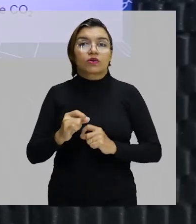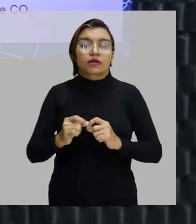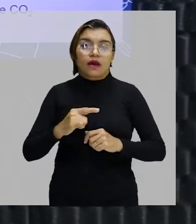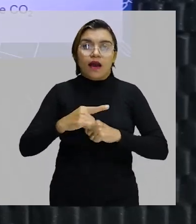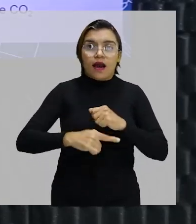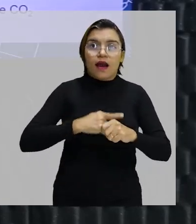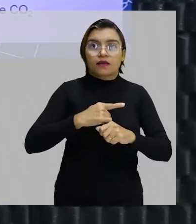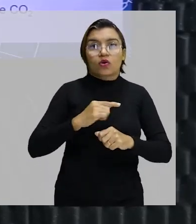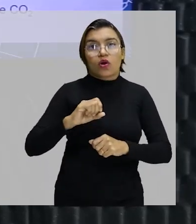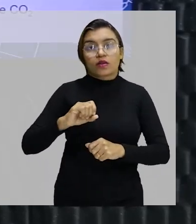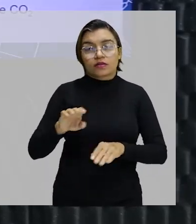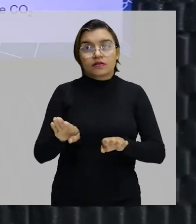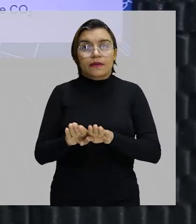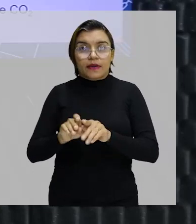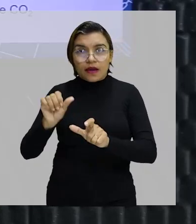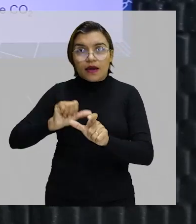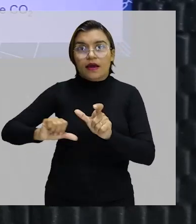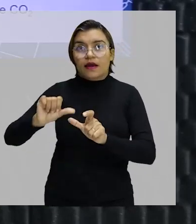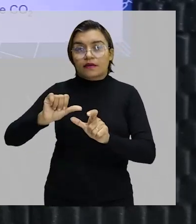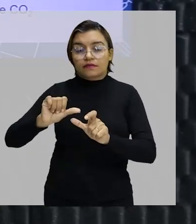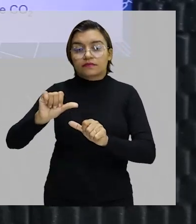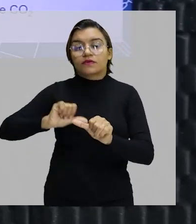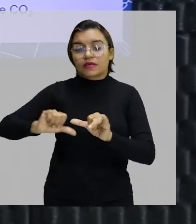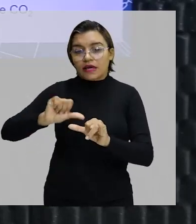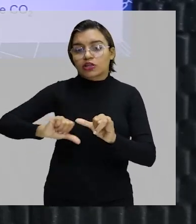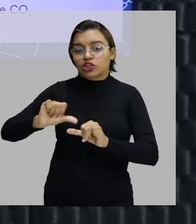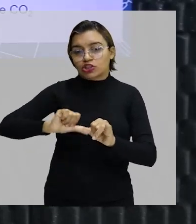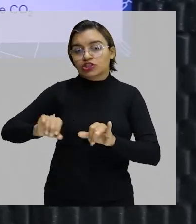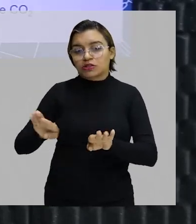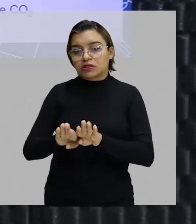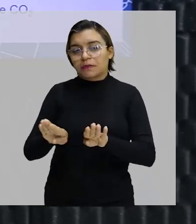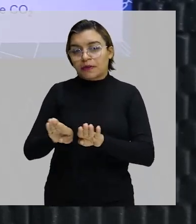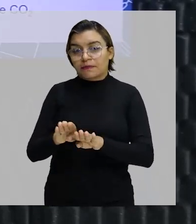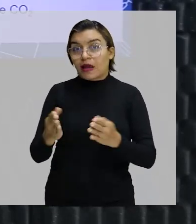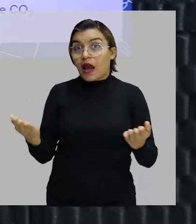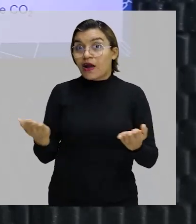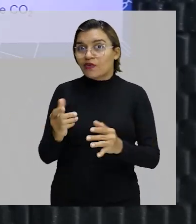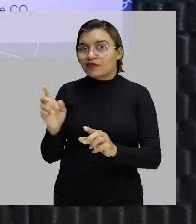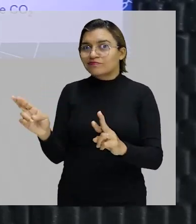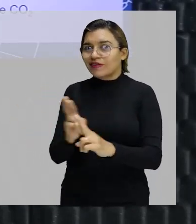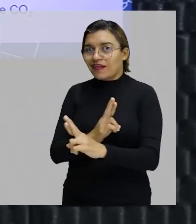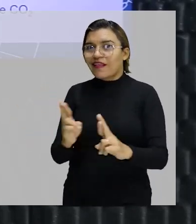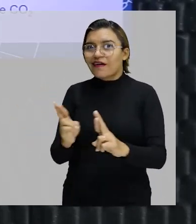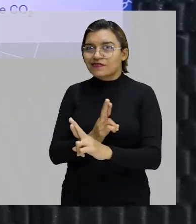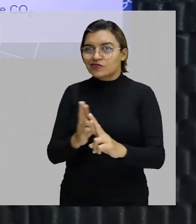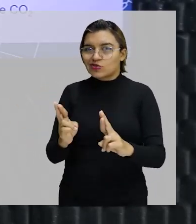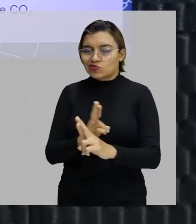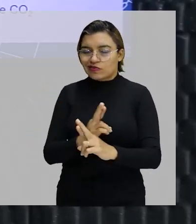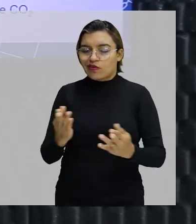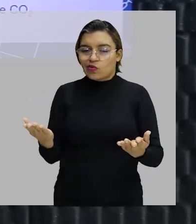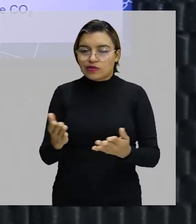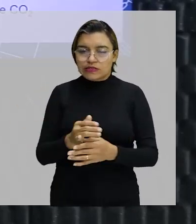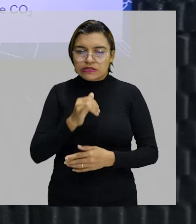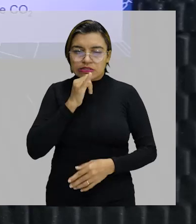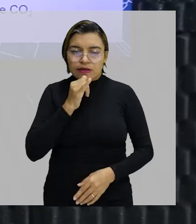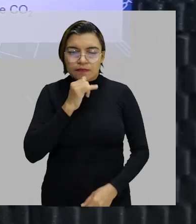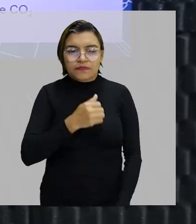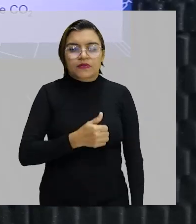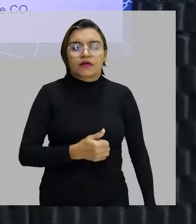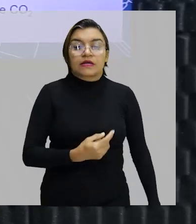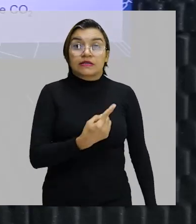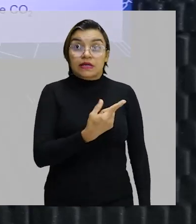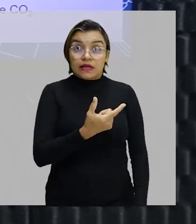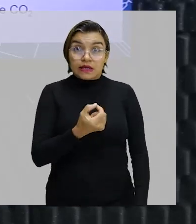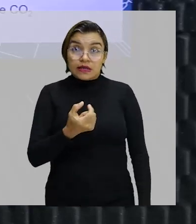tanto no reagente quanto no produto. Nós vamos agora relacionar, olha só, 100 gramas do carbonato